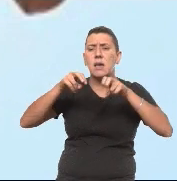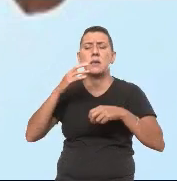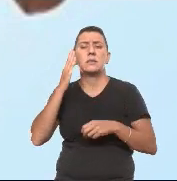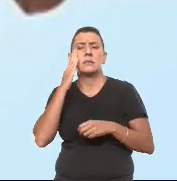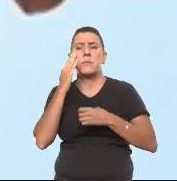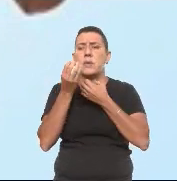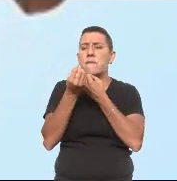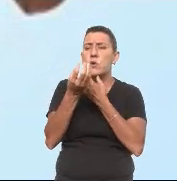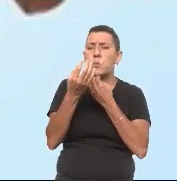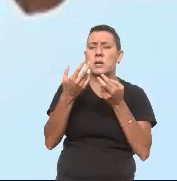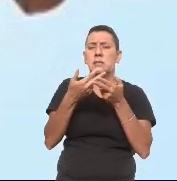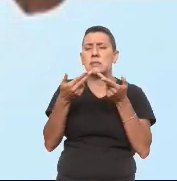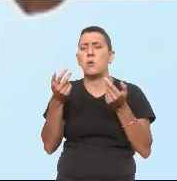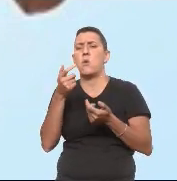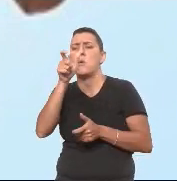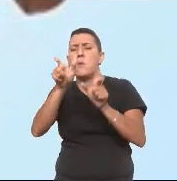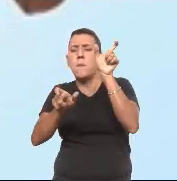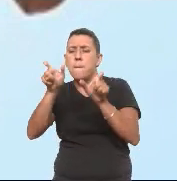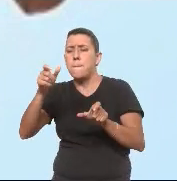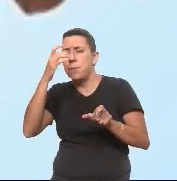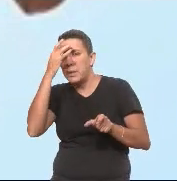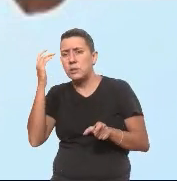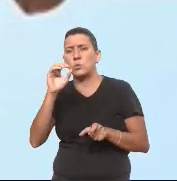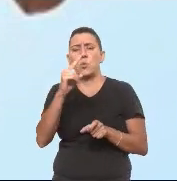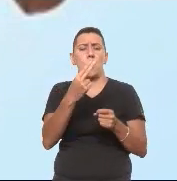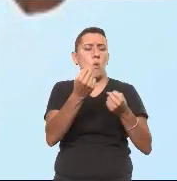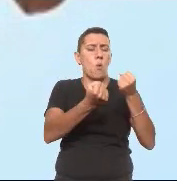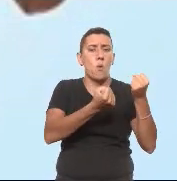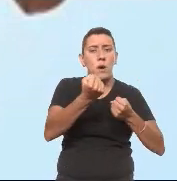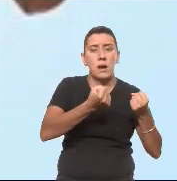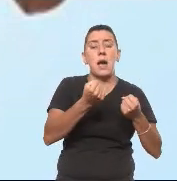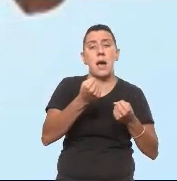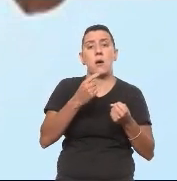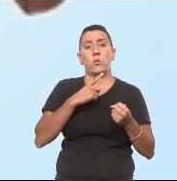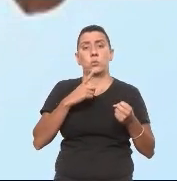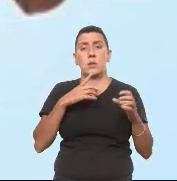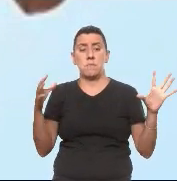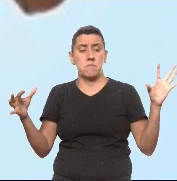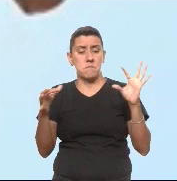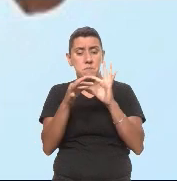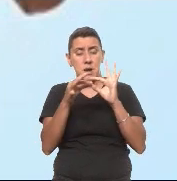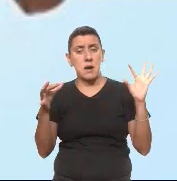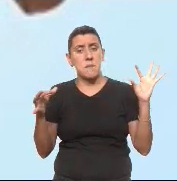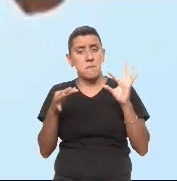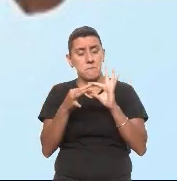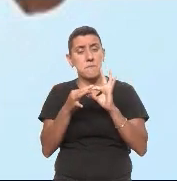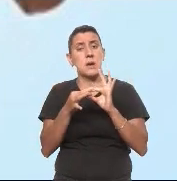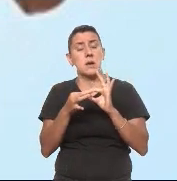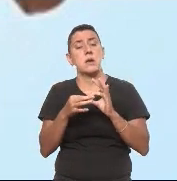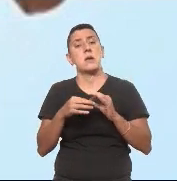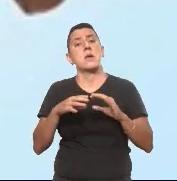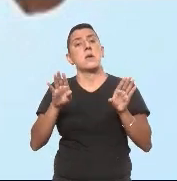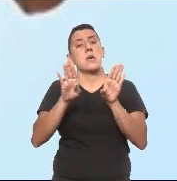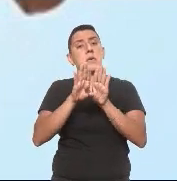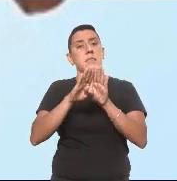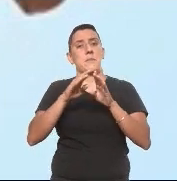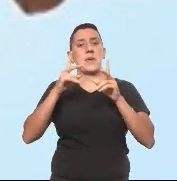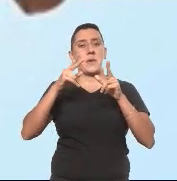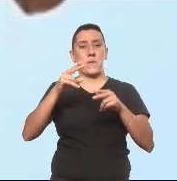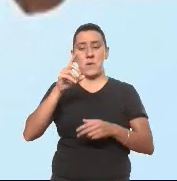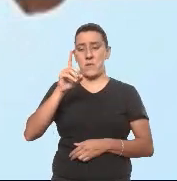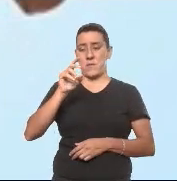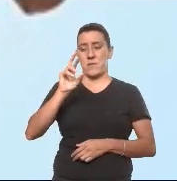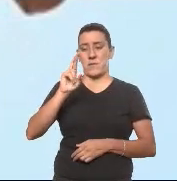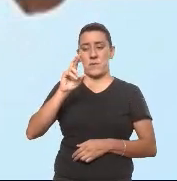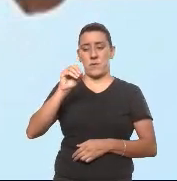seja de veículos seja de pessoas e assim por diante de forma integrada e isso foi também para os drones com meu Acabei de mencionar